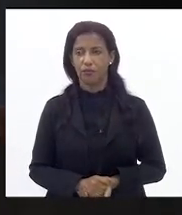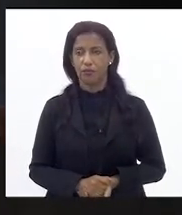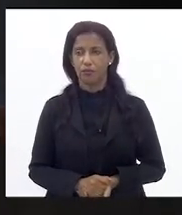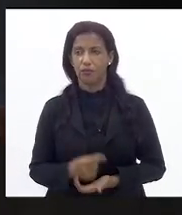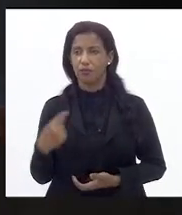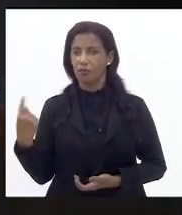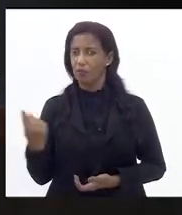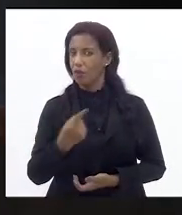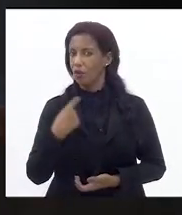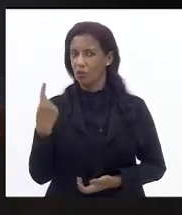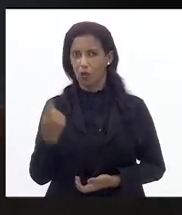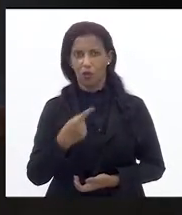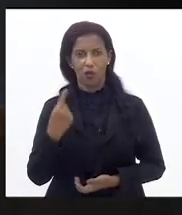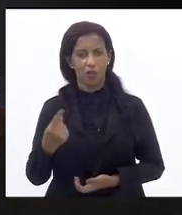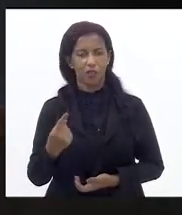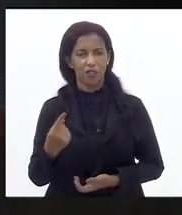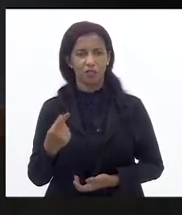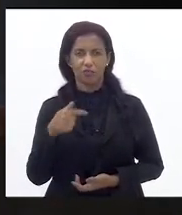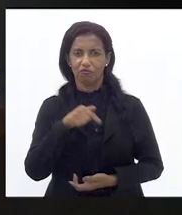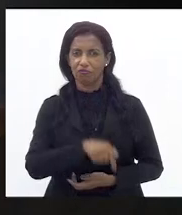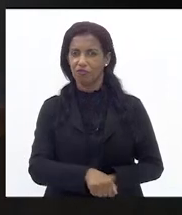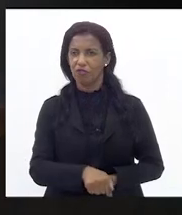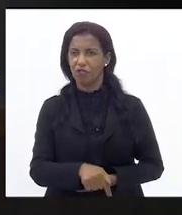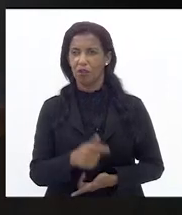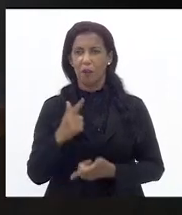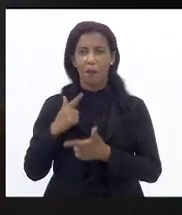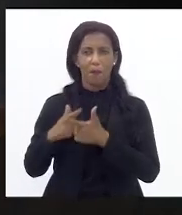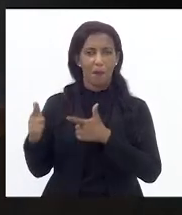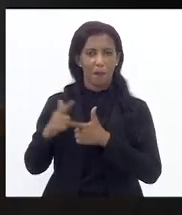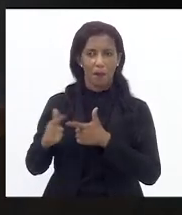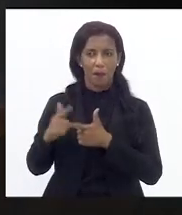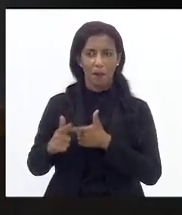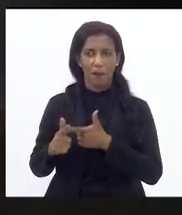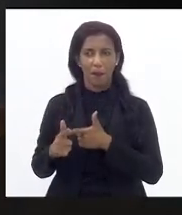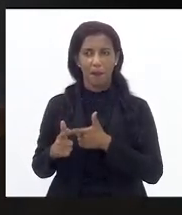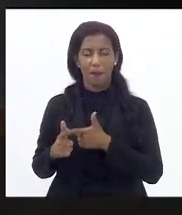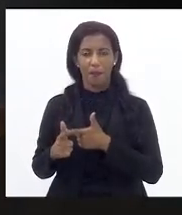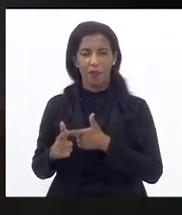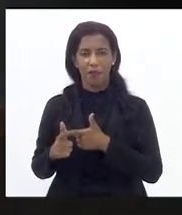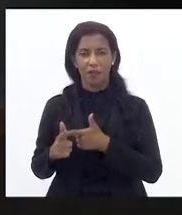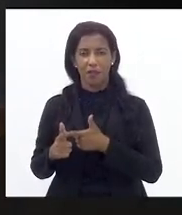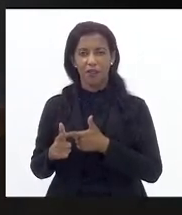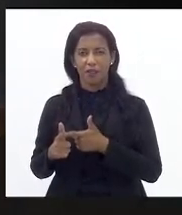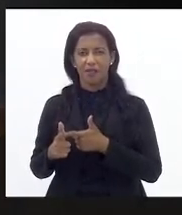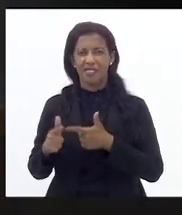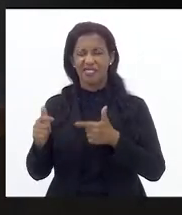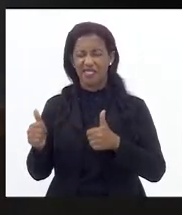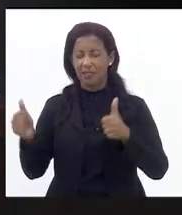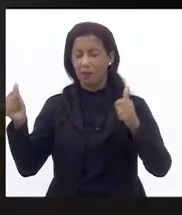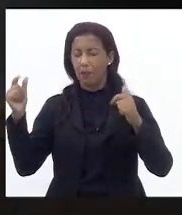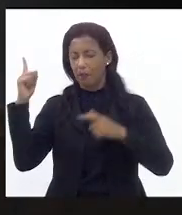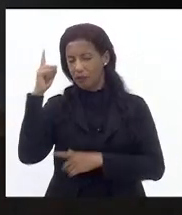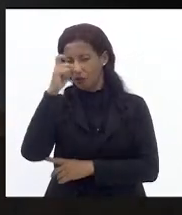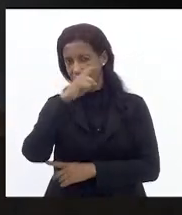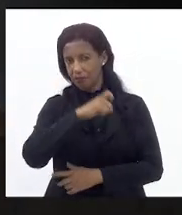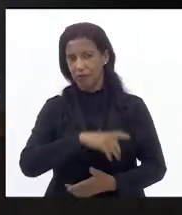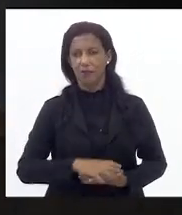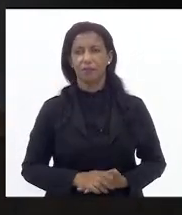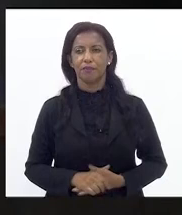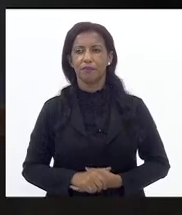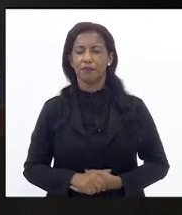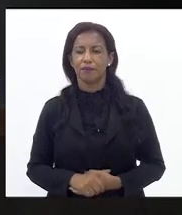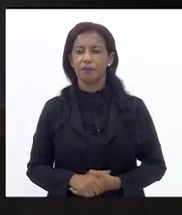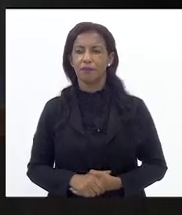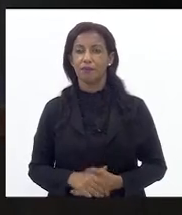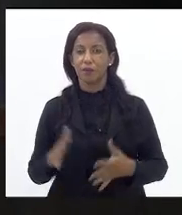nós não estaríamos nessa situação estaria numa situação extremamente delicada eu